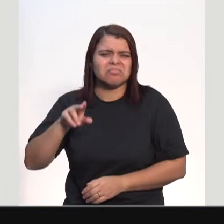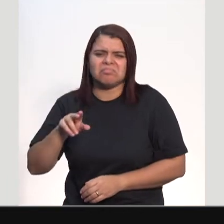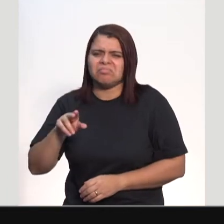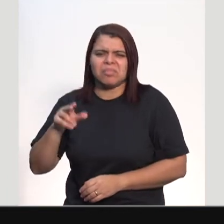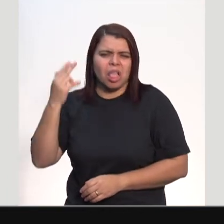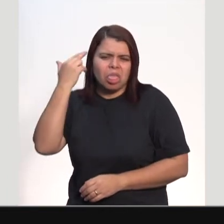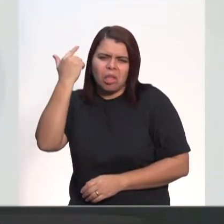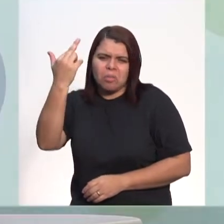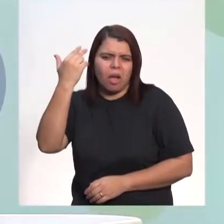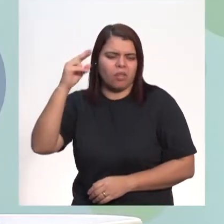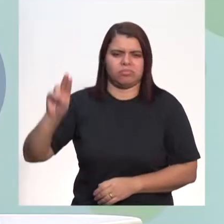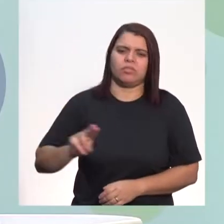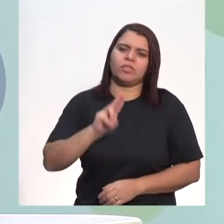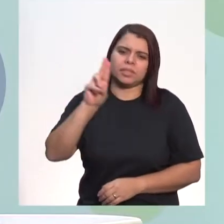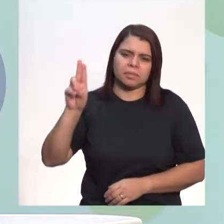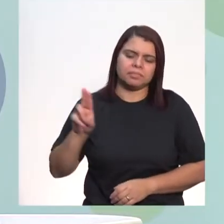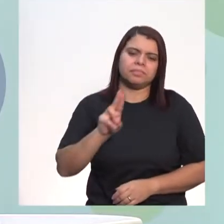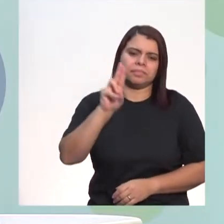normalmente.